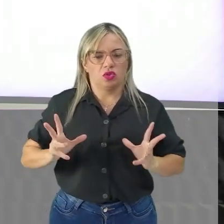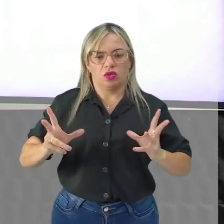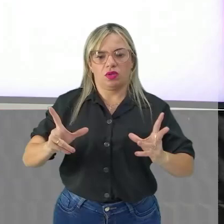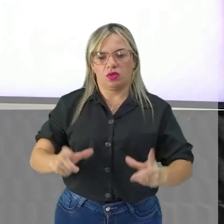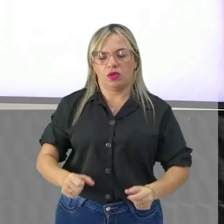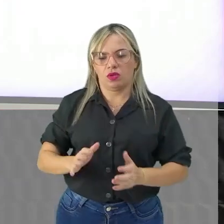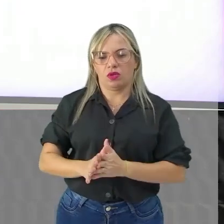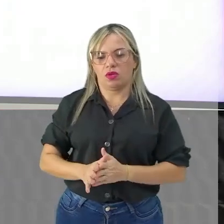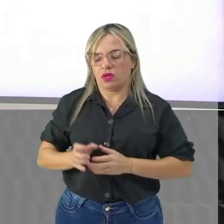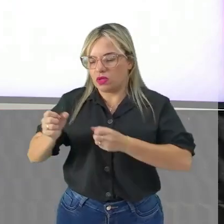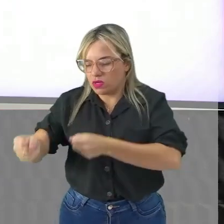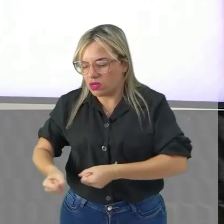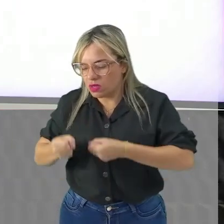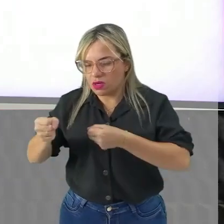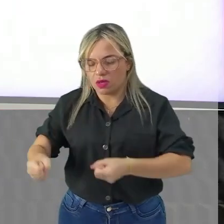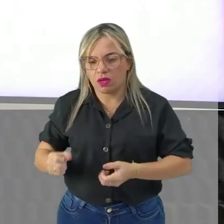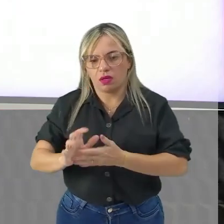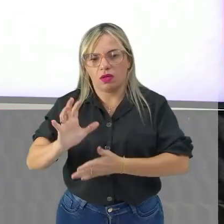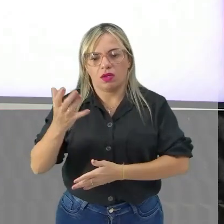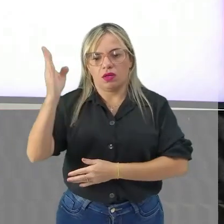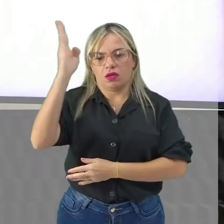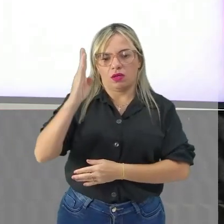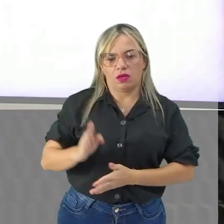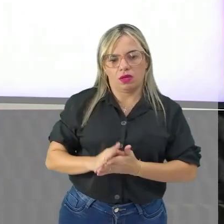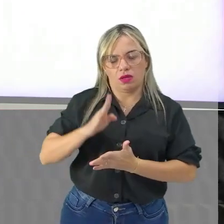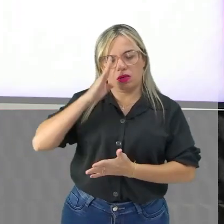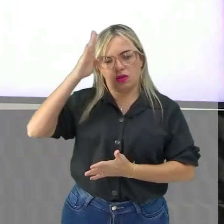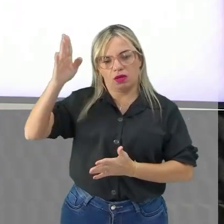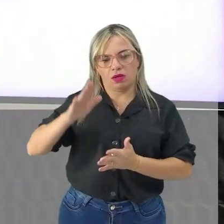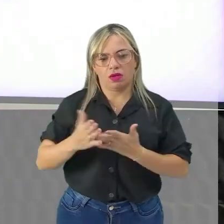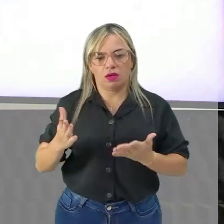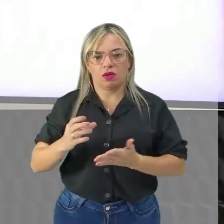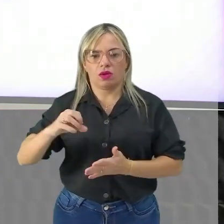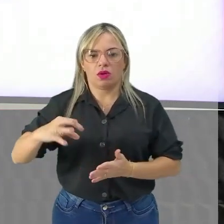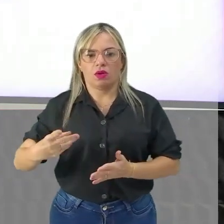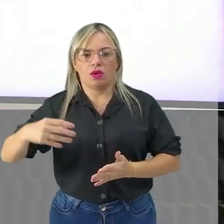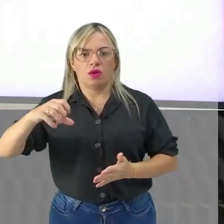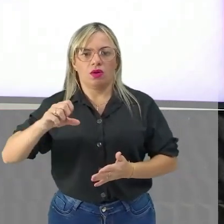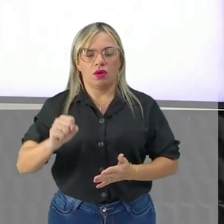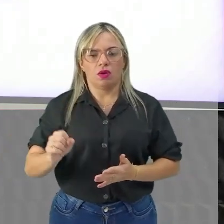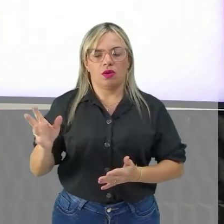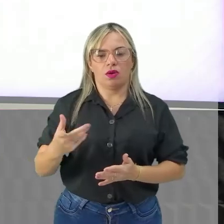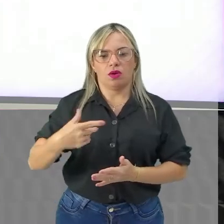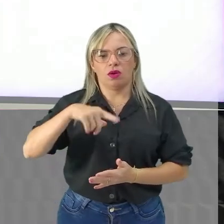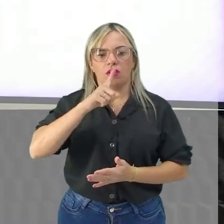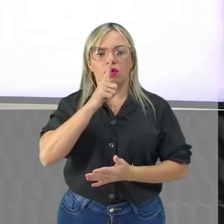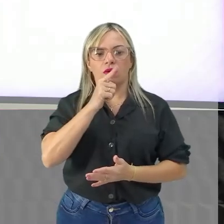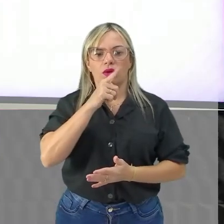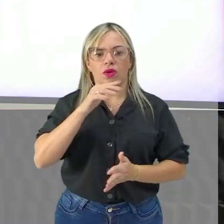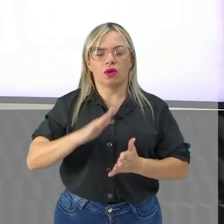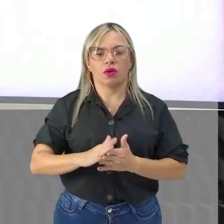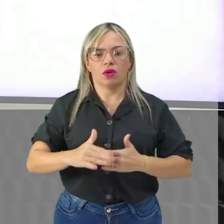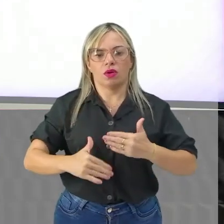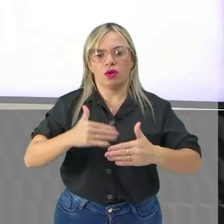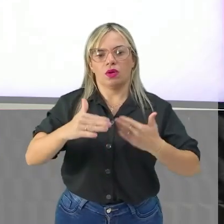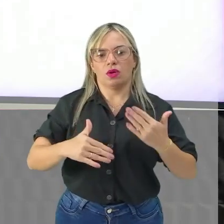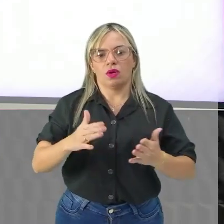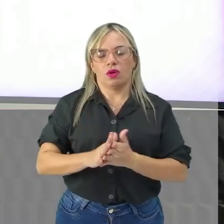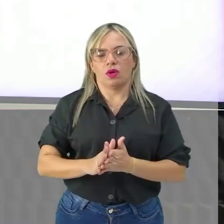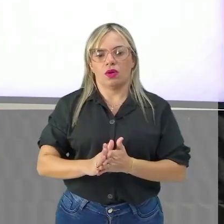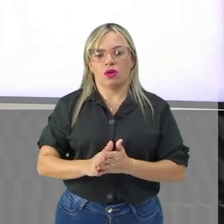dos garimpos pelo Brasil, principalmente nos corpos d'água. Isto porque, no processo de purificação do